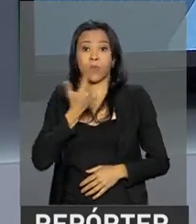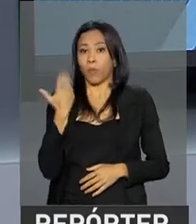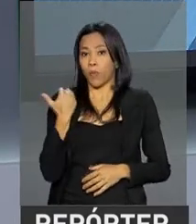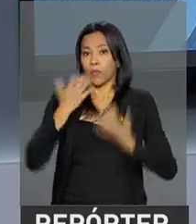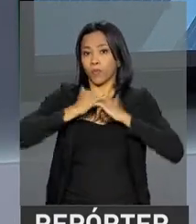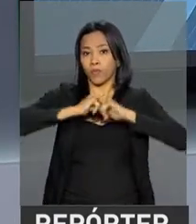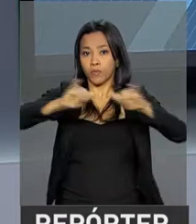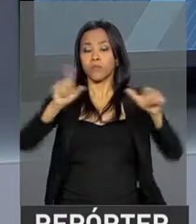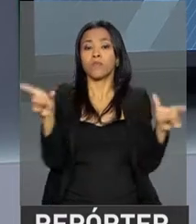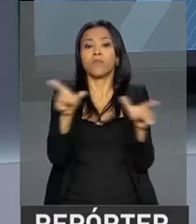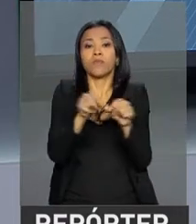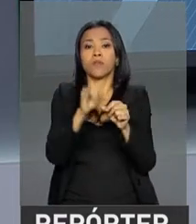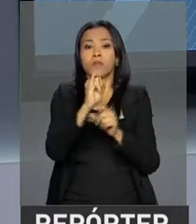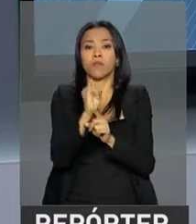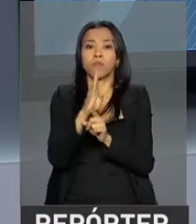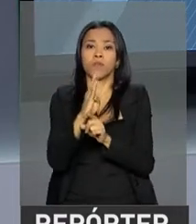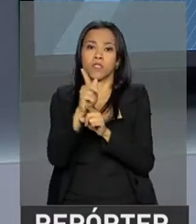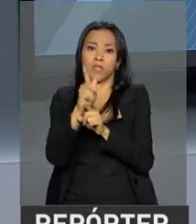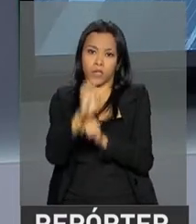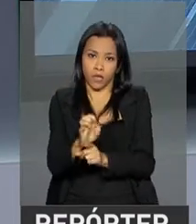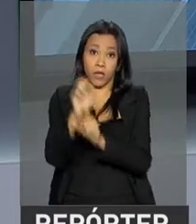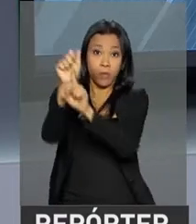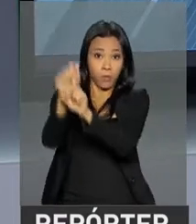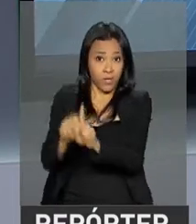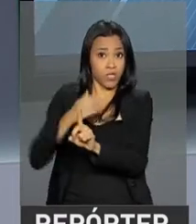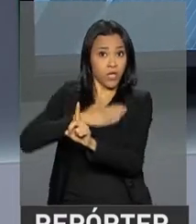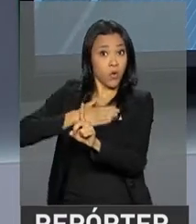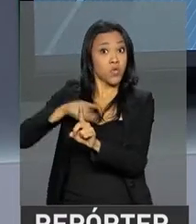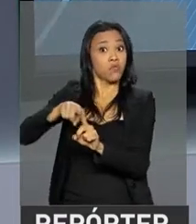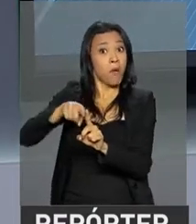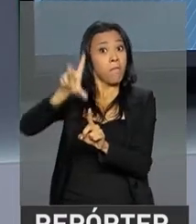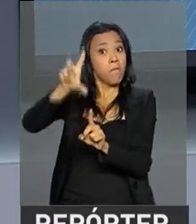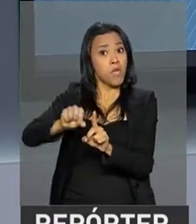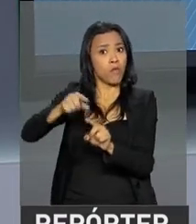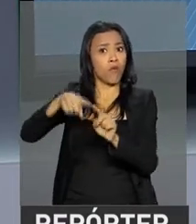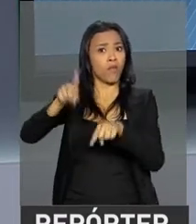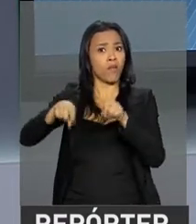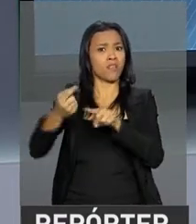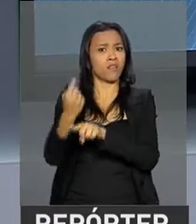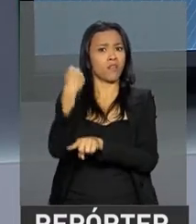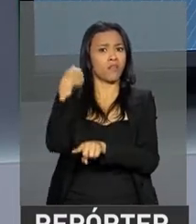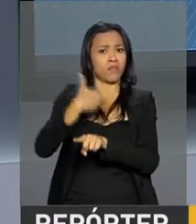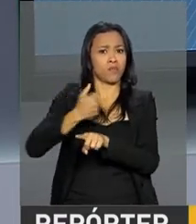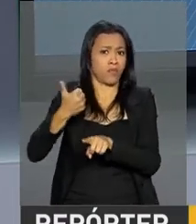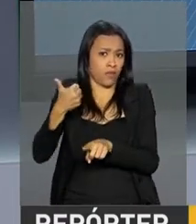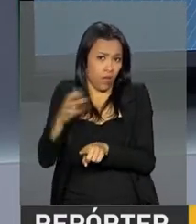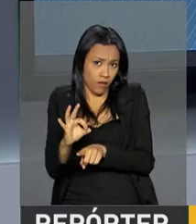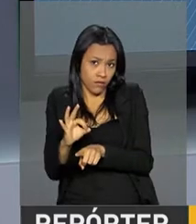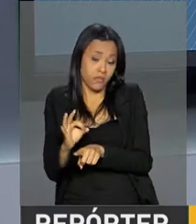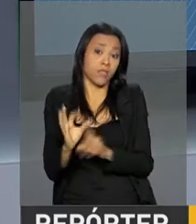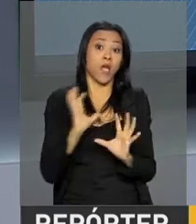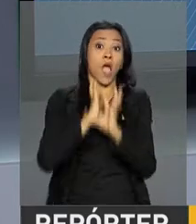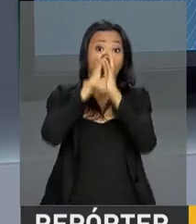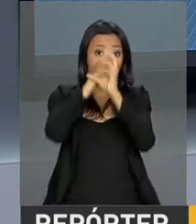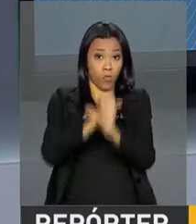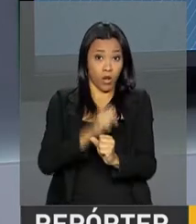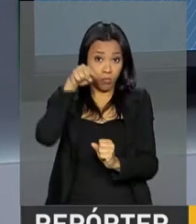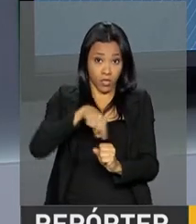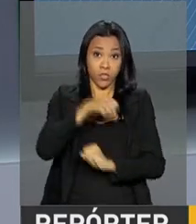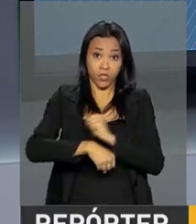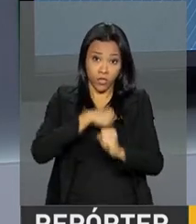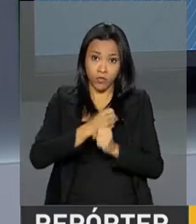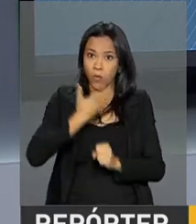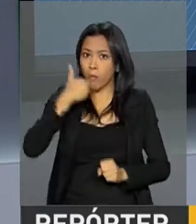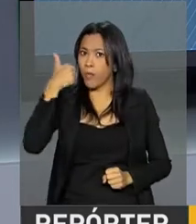há pouco pelo IBGE. Para os meses de agosto, foi a menor variação desde 2010. No acumulado do ano, foi o